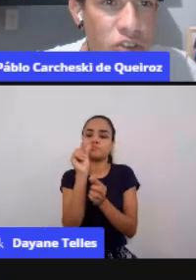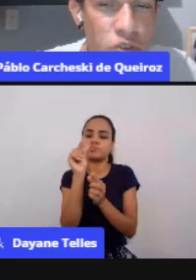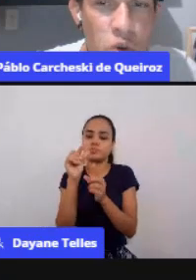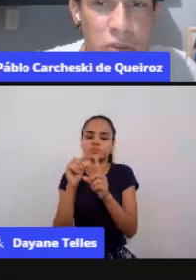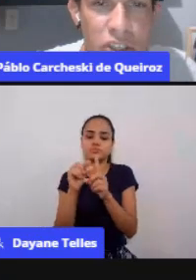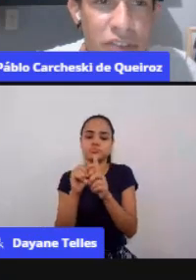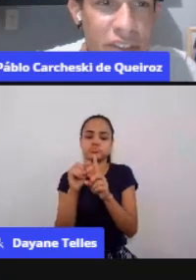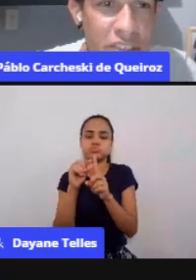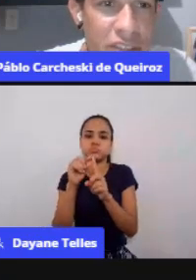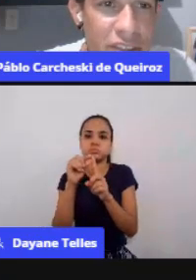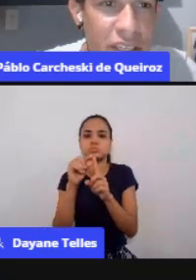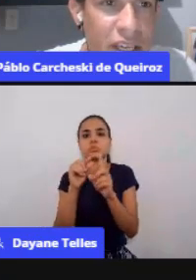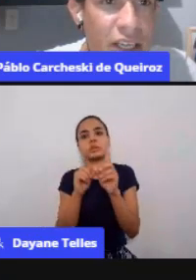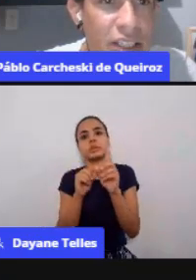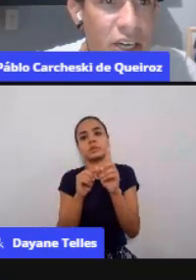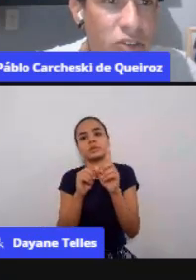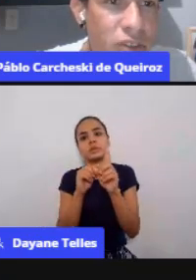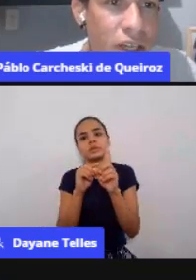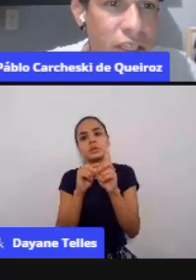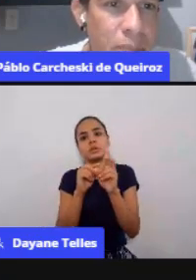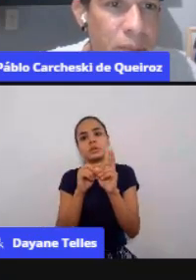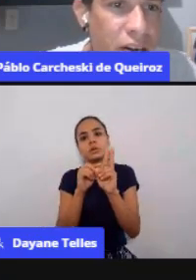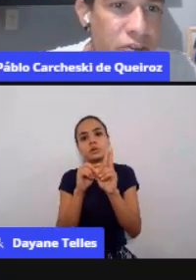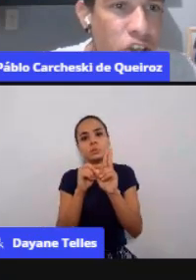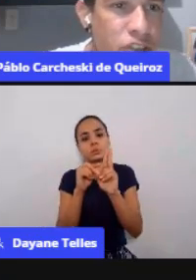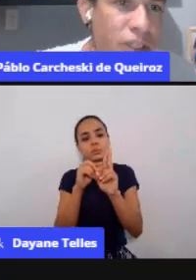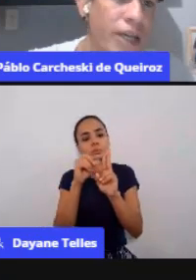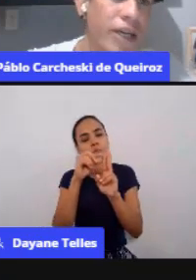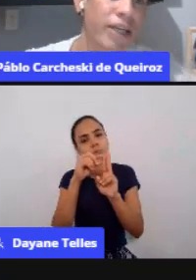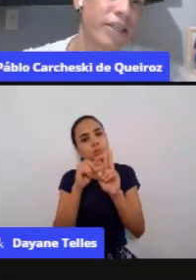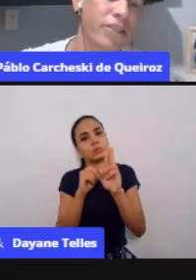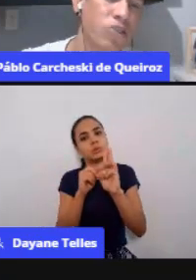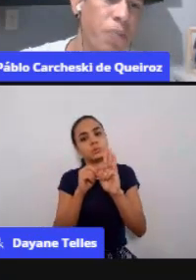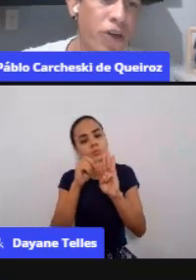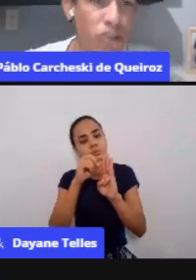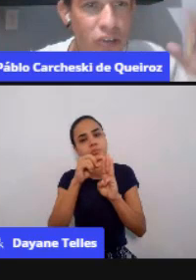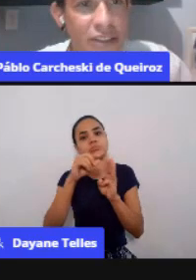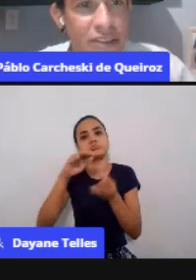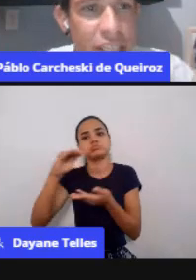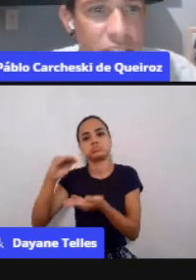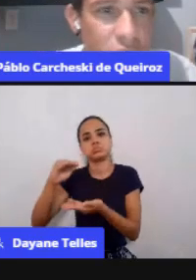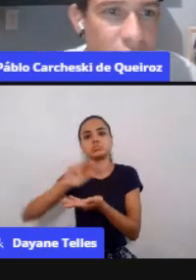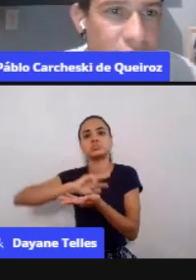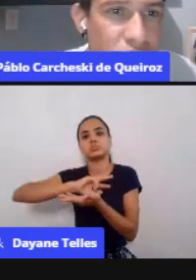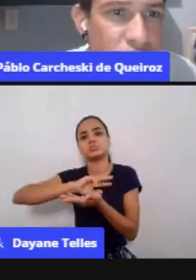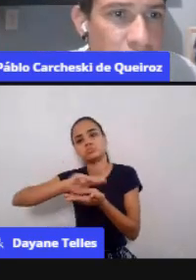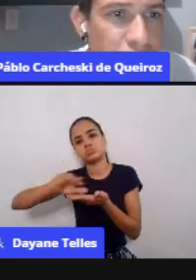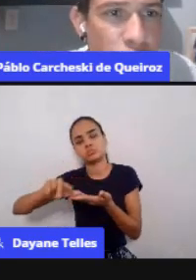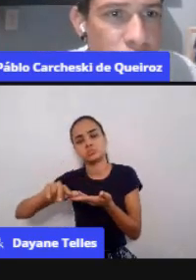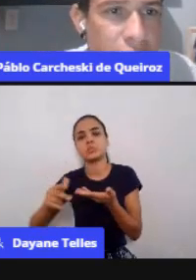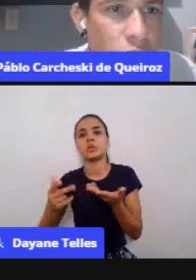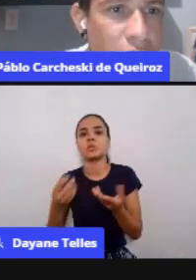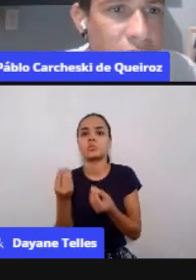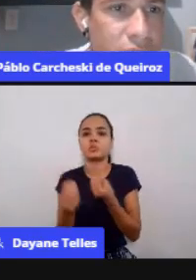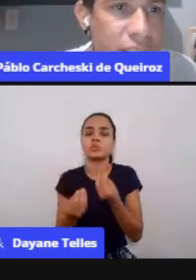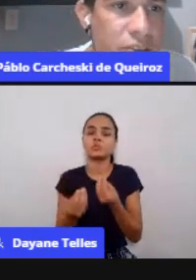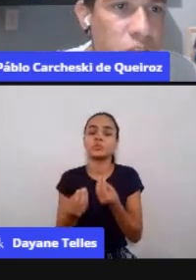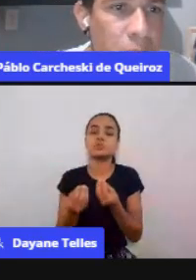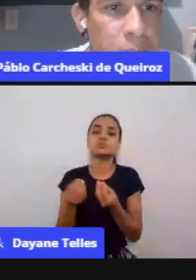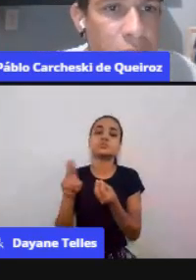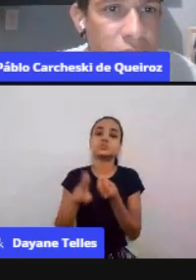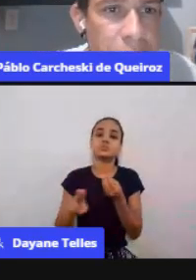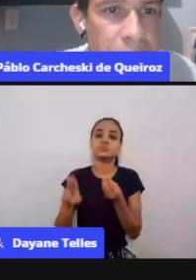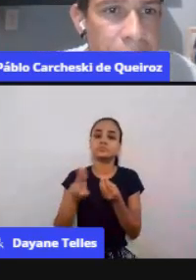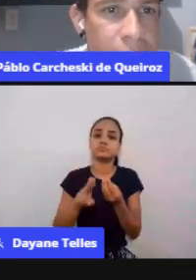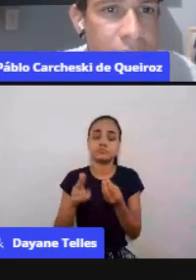existem outros cubos não invisíveis? Então, na primeira foto aí, a superior do lado esquerdo, a gente tem uma foto que é quase a que estava